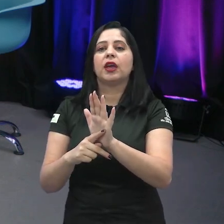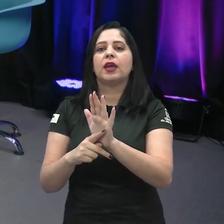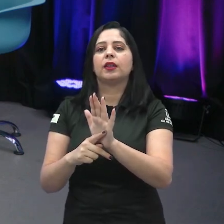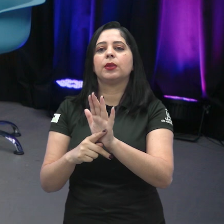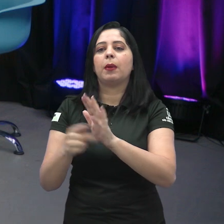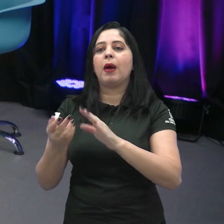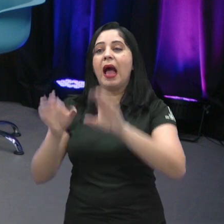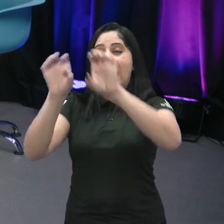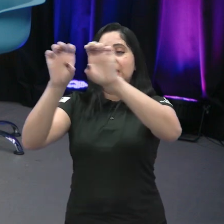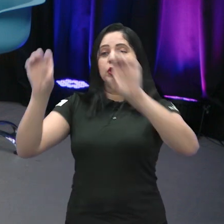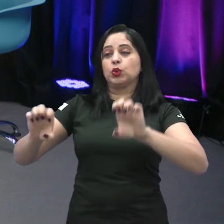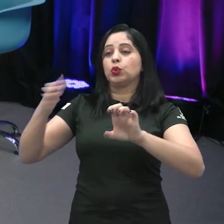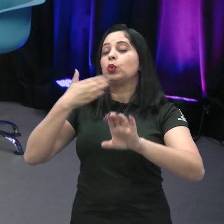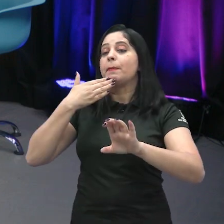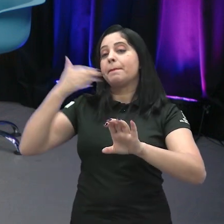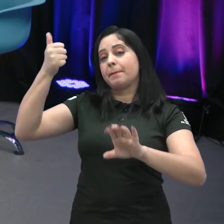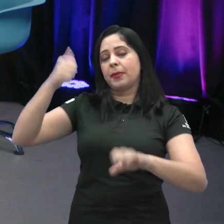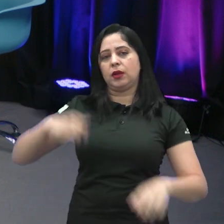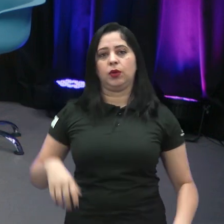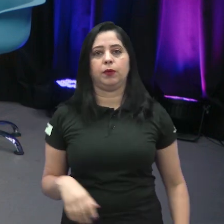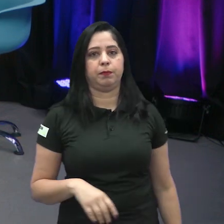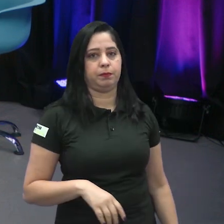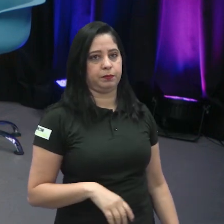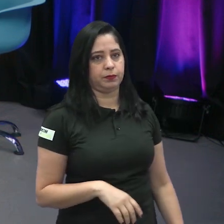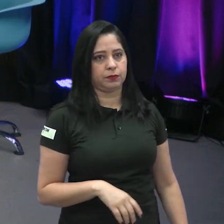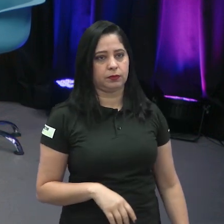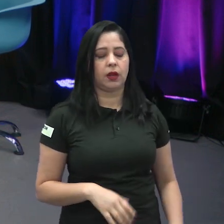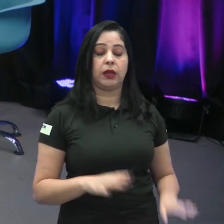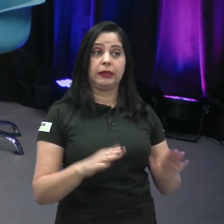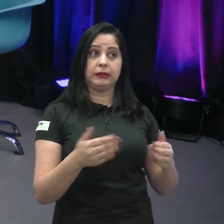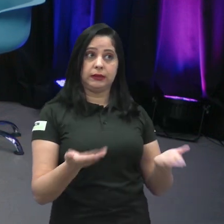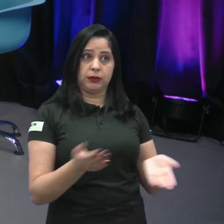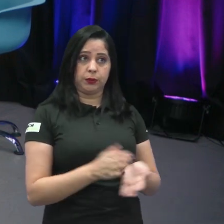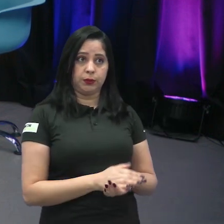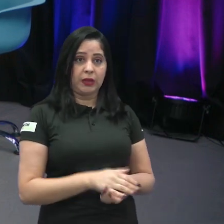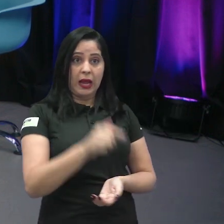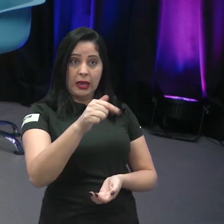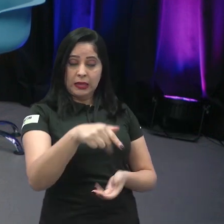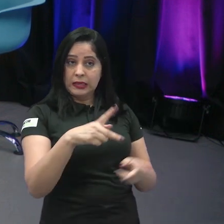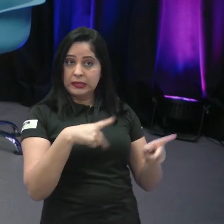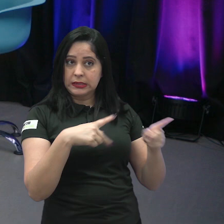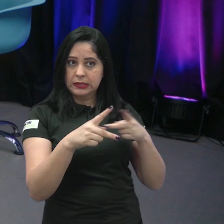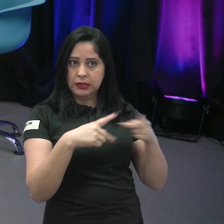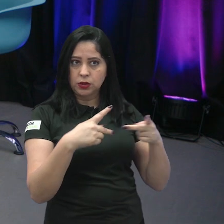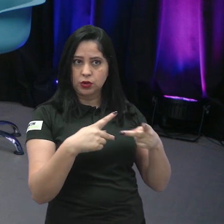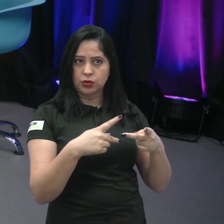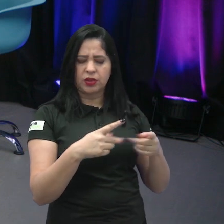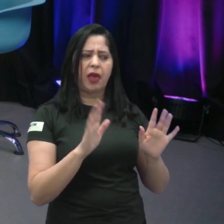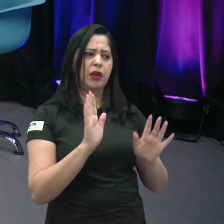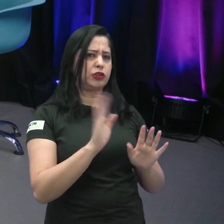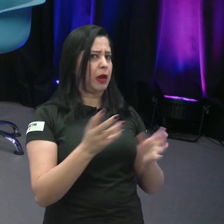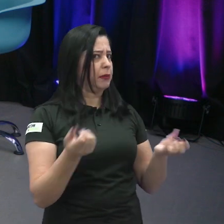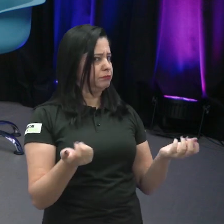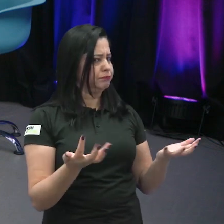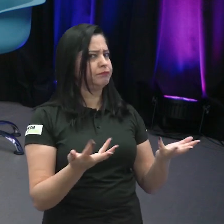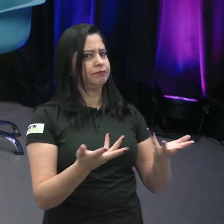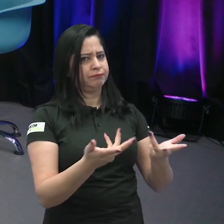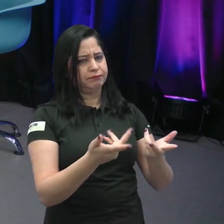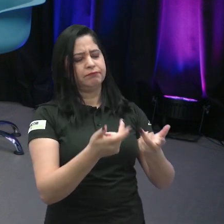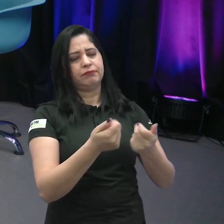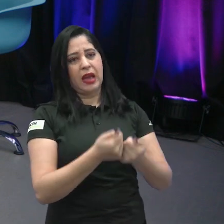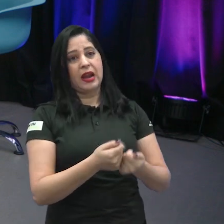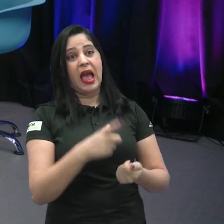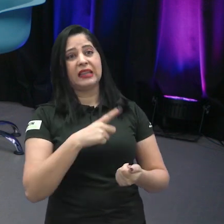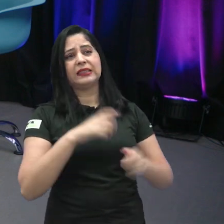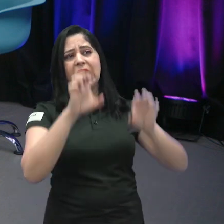nossa infraestrutura hoje na cidade. Então, hoje nós somos privilegiados pela cidade em que moramos, né? São